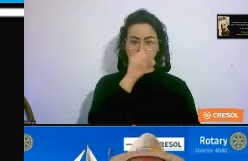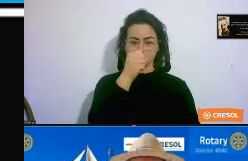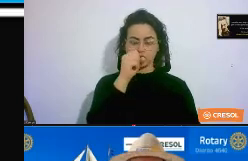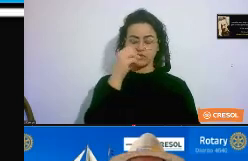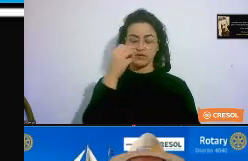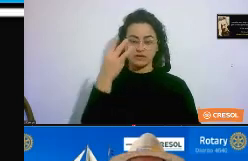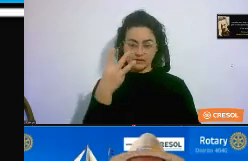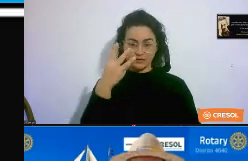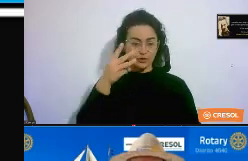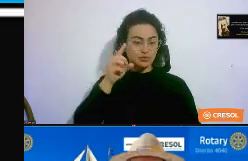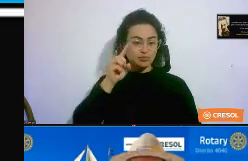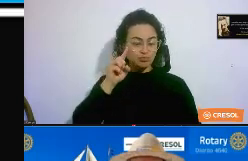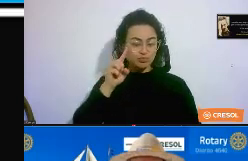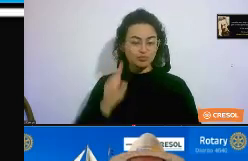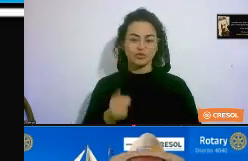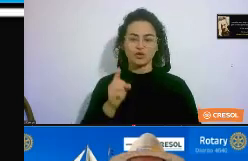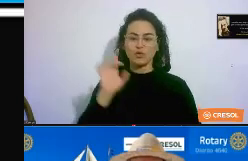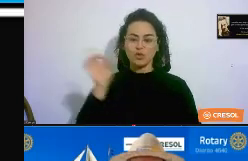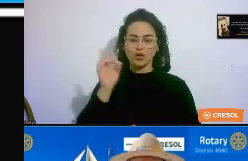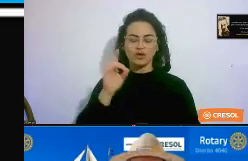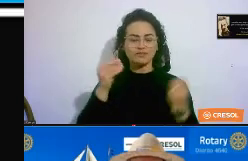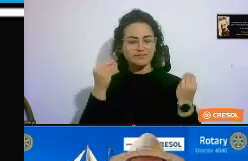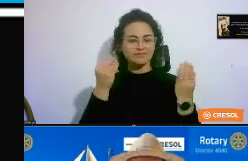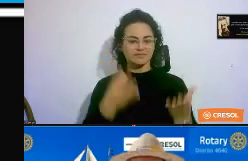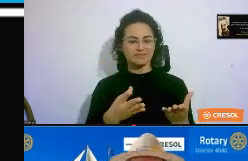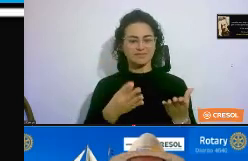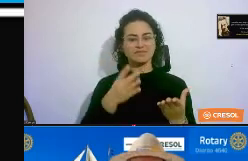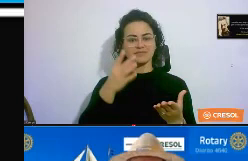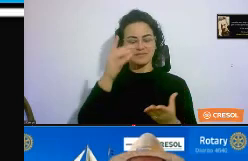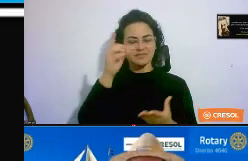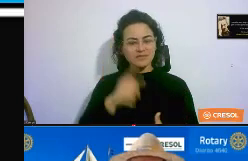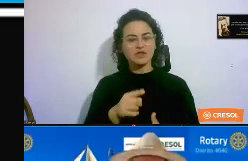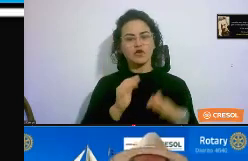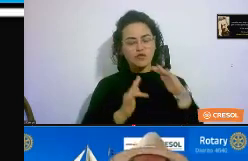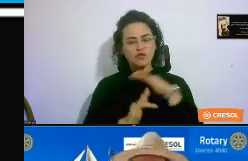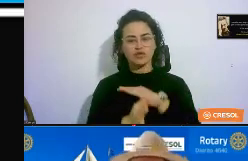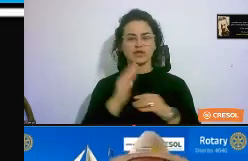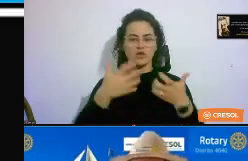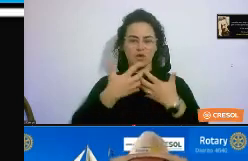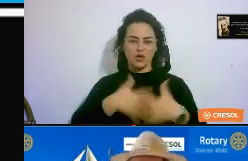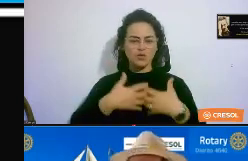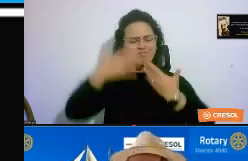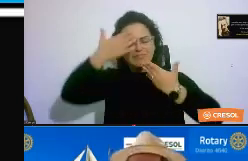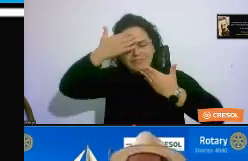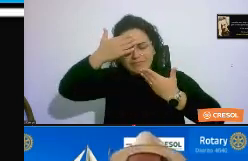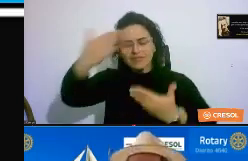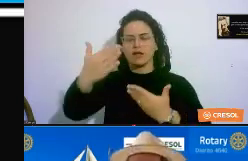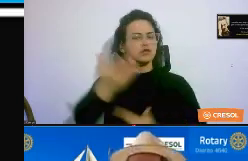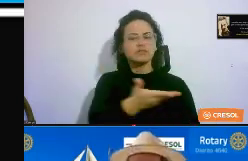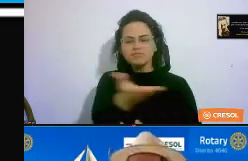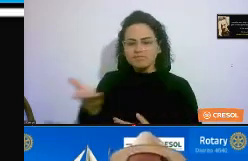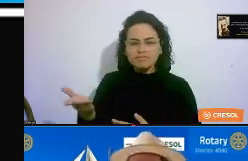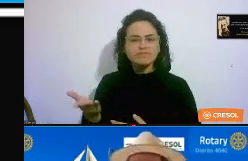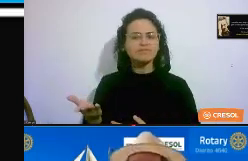US$ 183 mil que vocês deram para a Fundação Otária. Nosso mais profundo agradecimento. Espero que esse